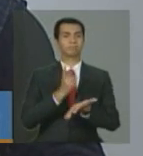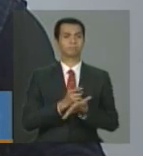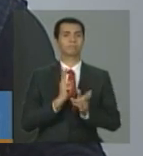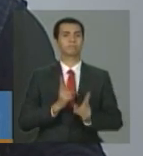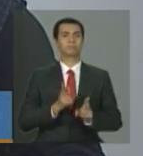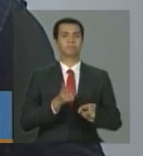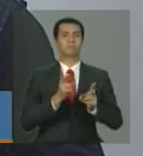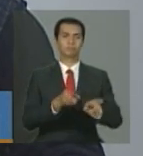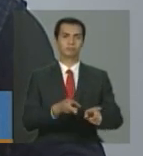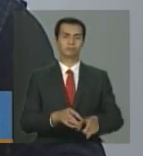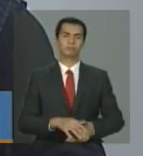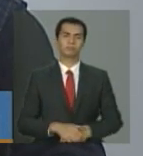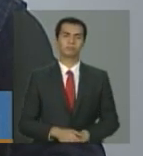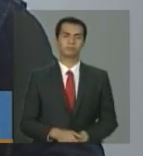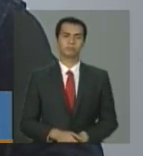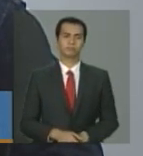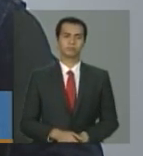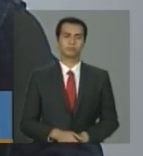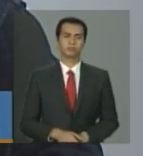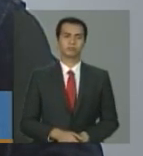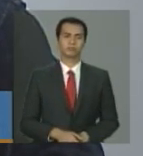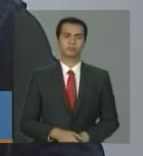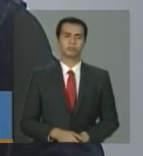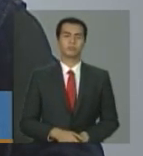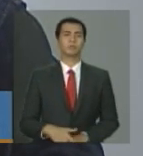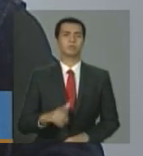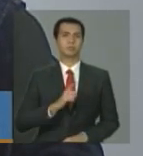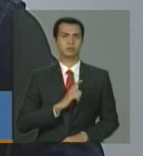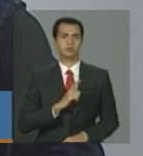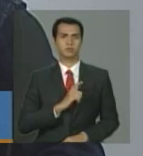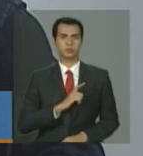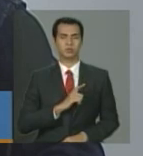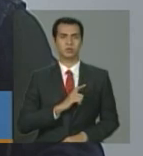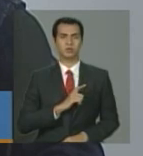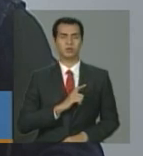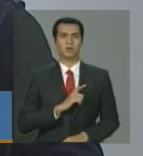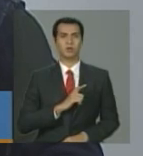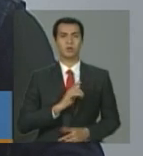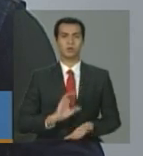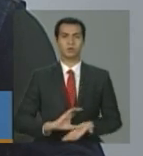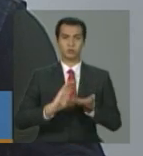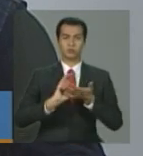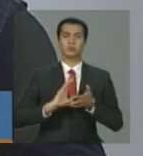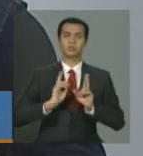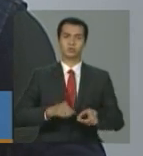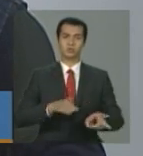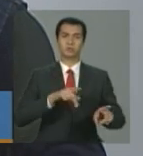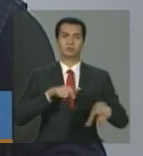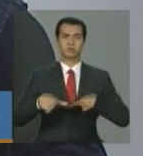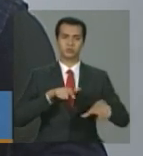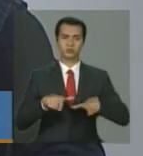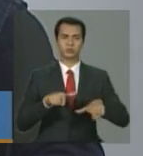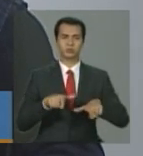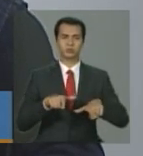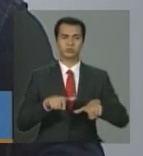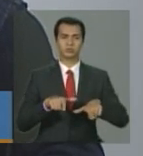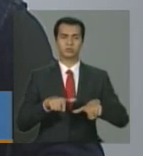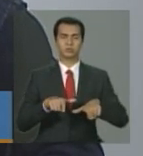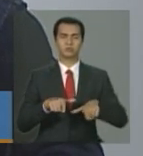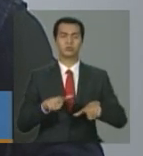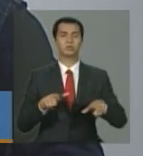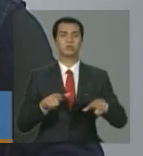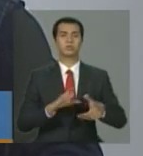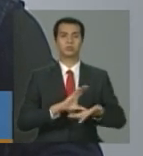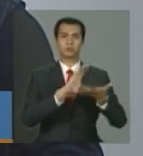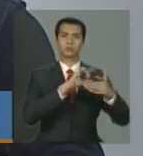tem tanto a ver com a não diz continuidade da ação dos conselhos da atuação dos conselhos como também dá não dá